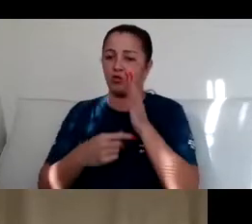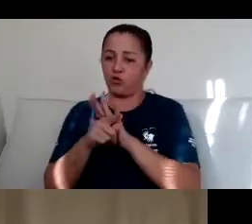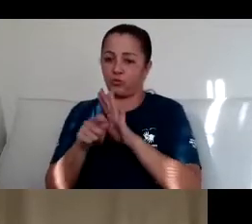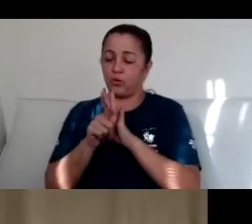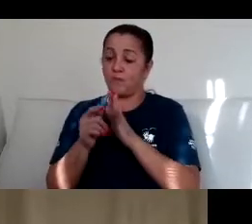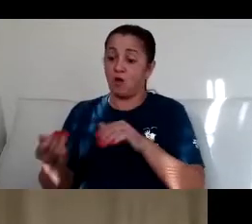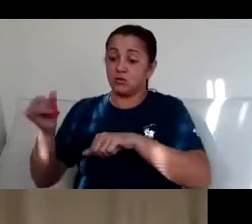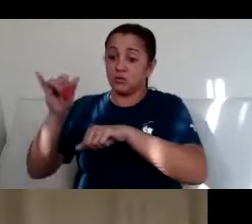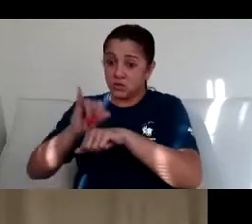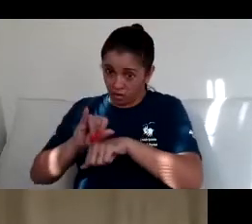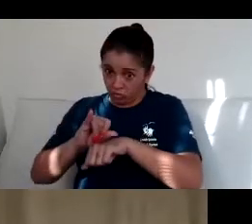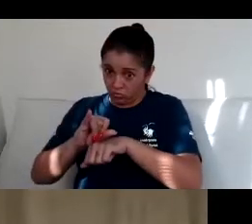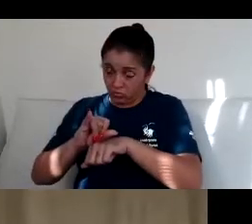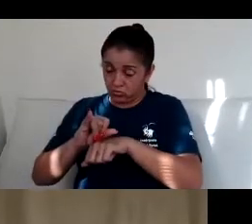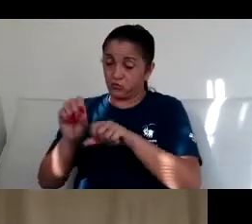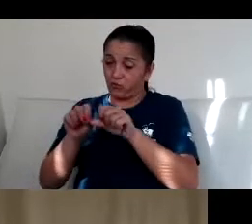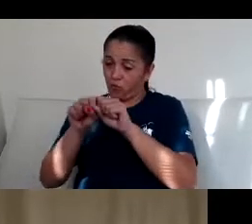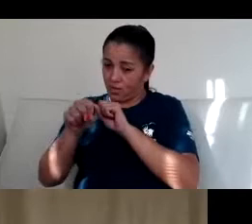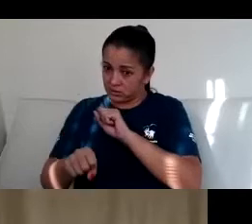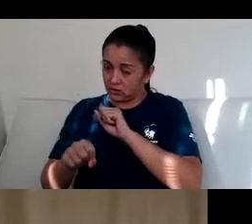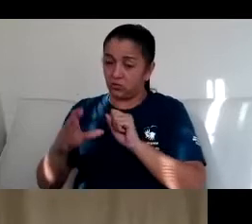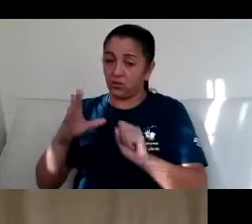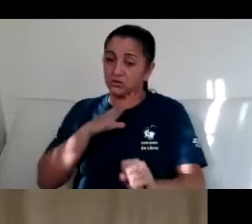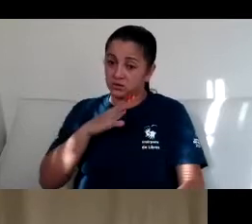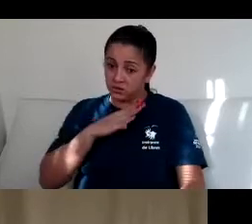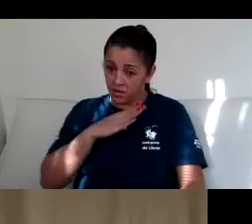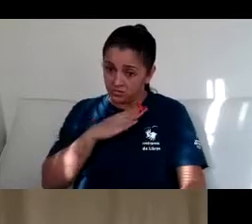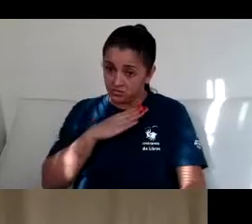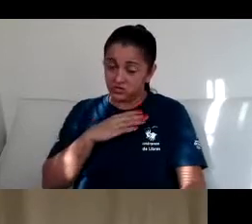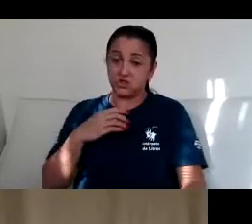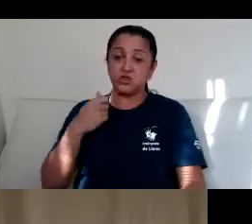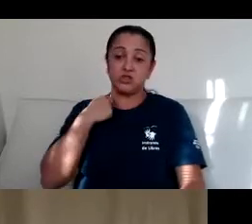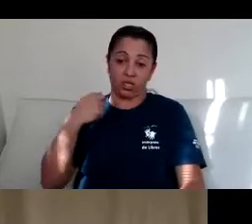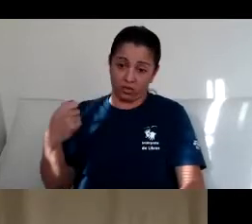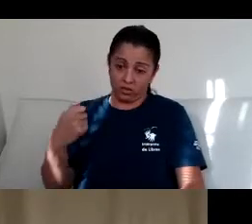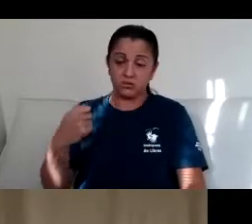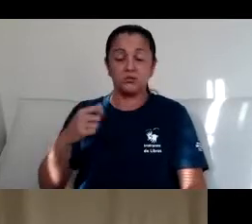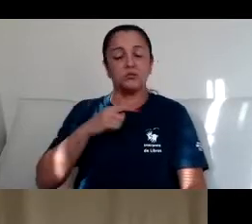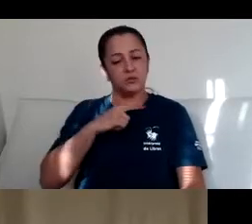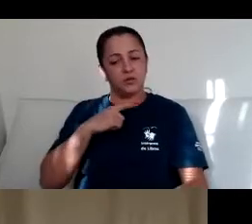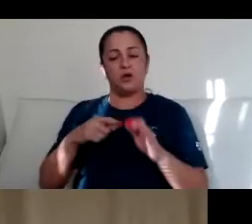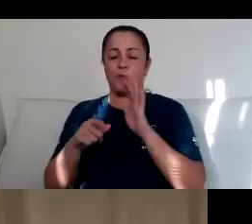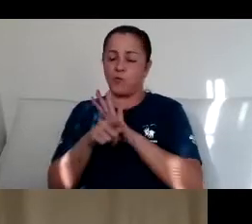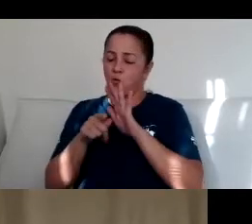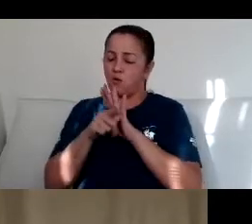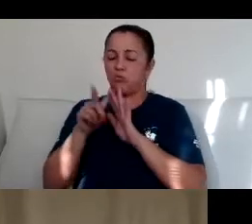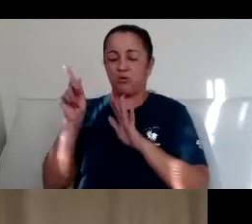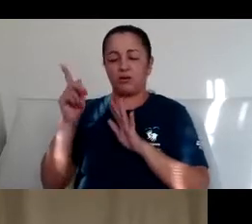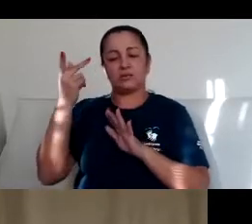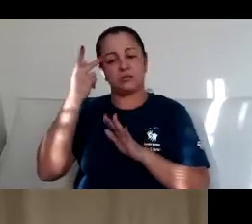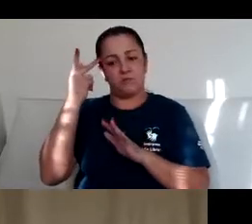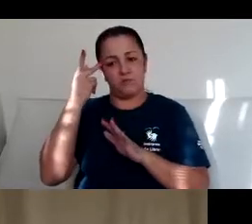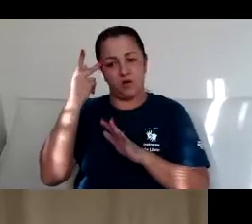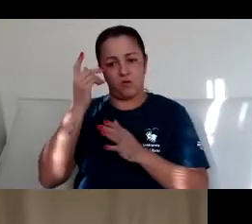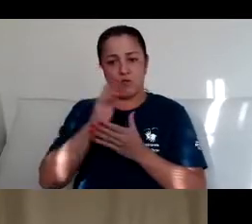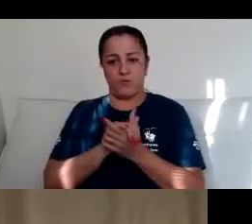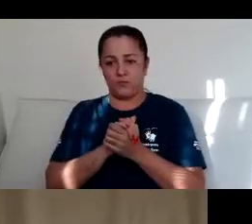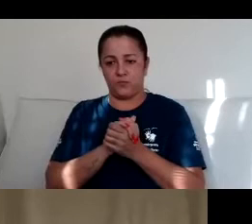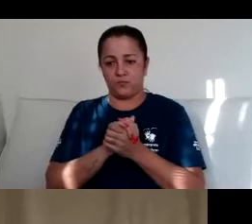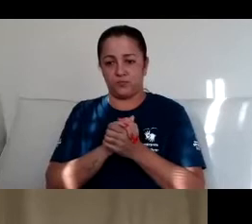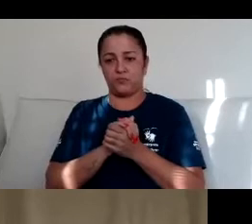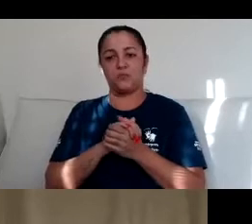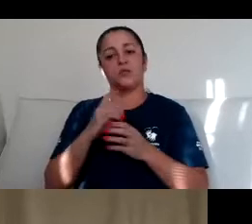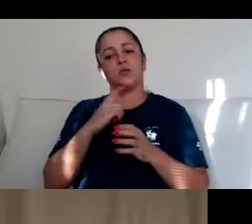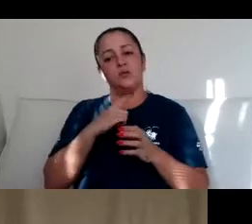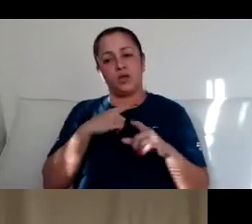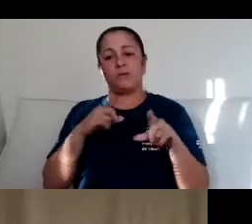Tiradentes, que fica no bairro de Cidade de Tiradentes, extremo leste de São Paulo. Só um parênteses, que também é o